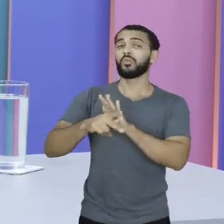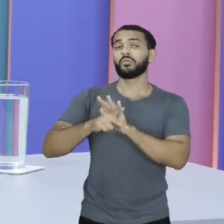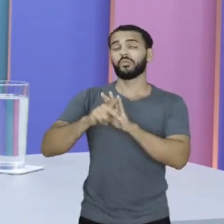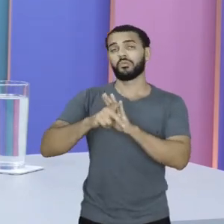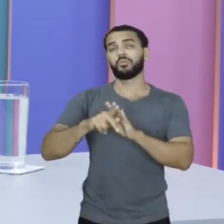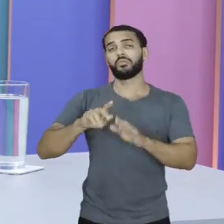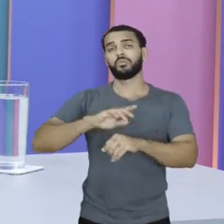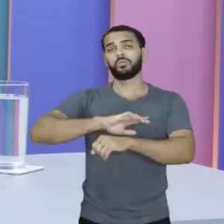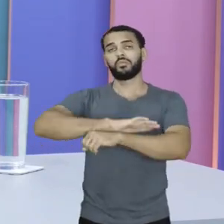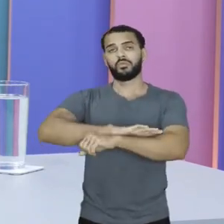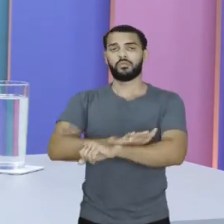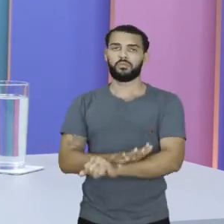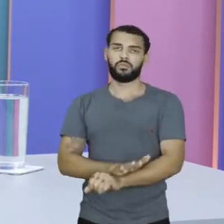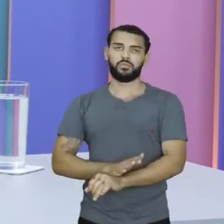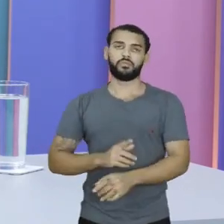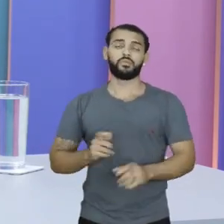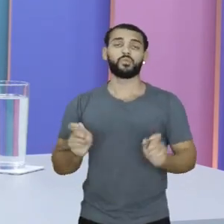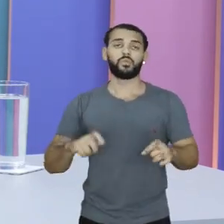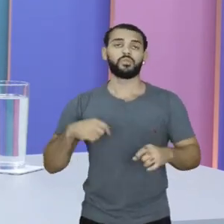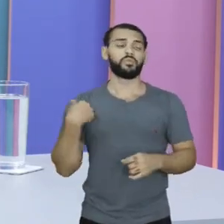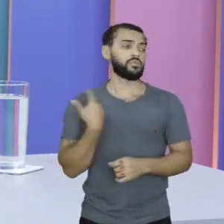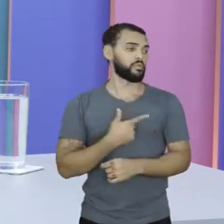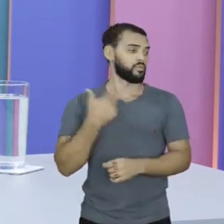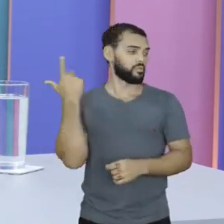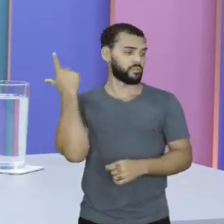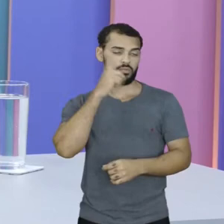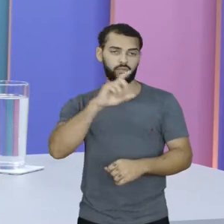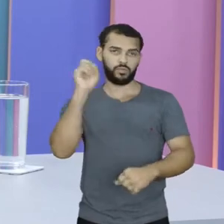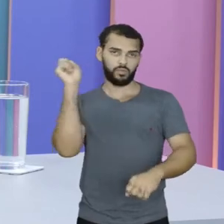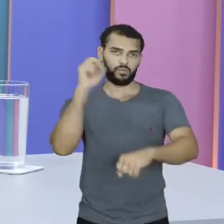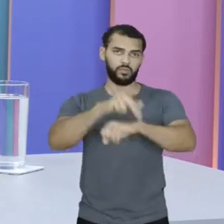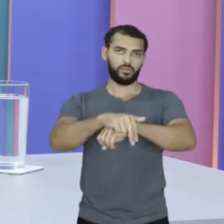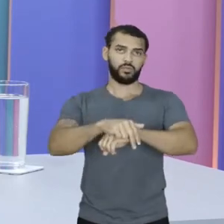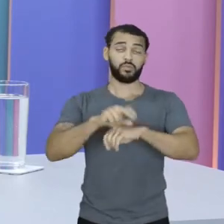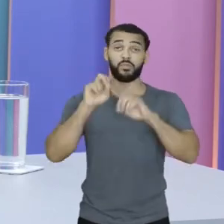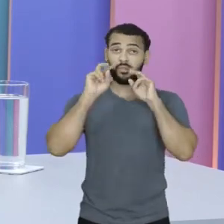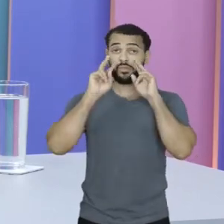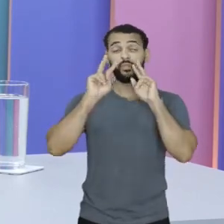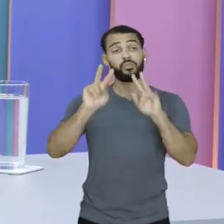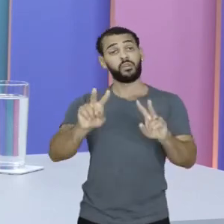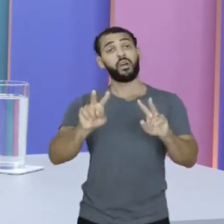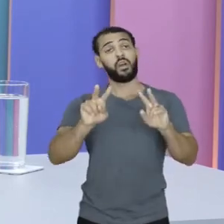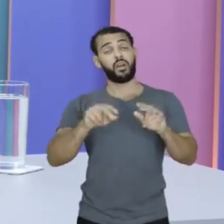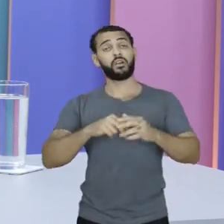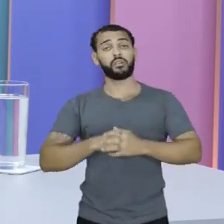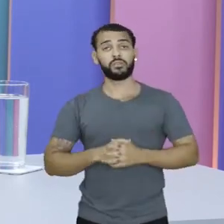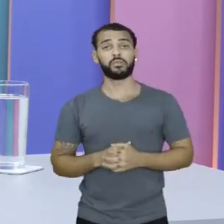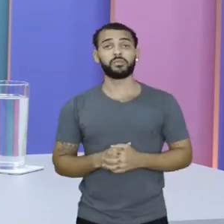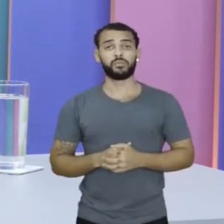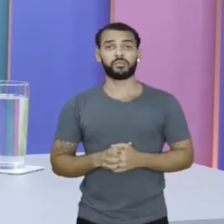gente efetivamente ocupe esses espaços. Então, isso eu vejo com bons olhos, né? É um início,